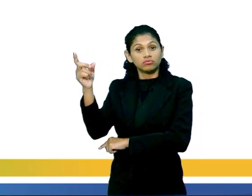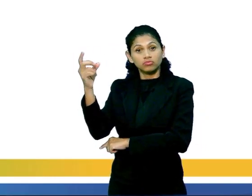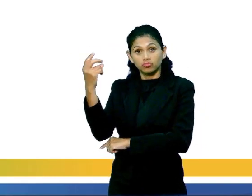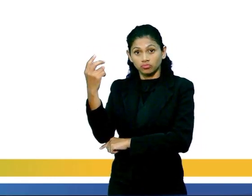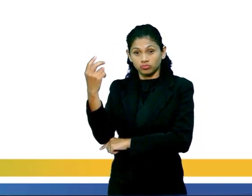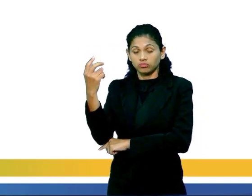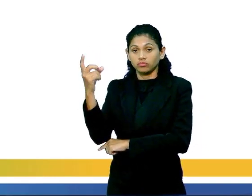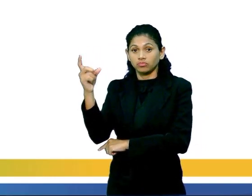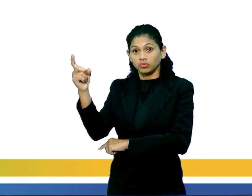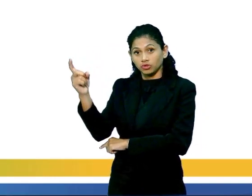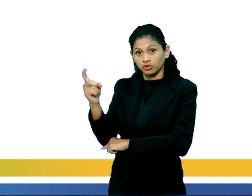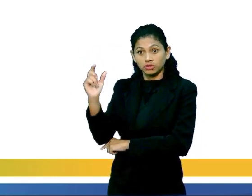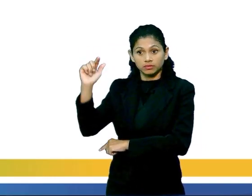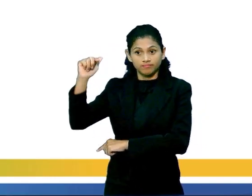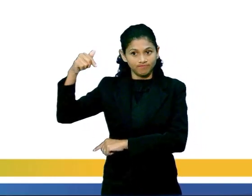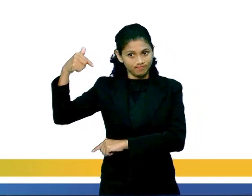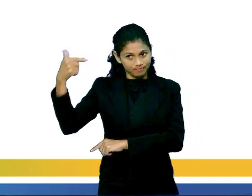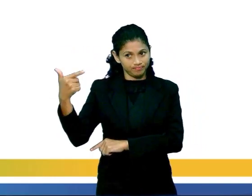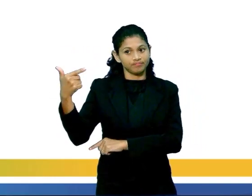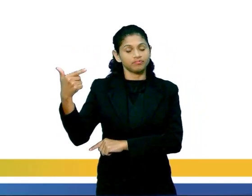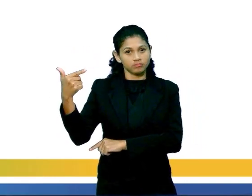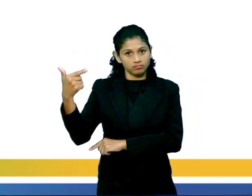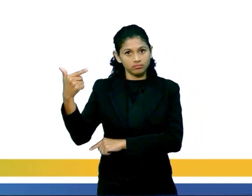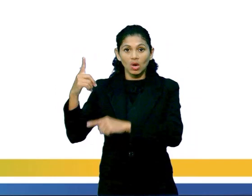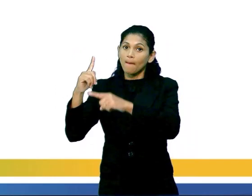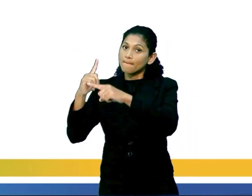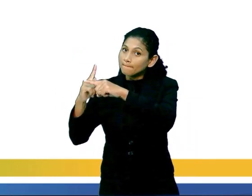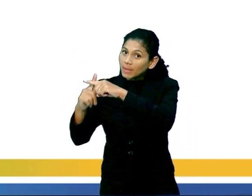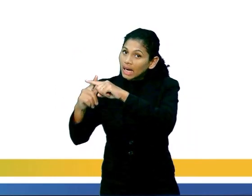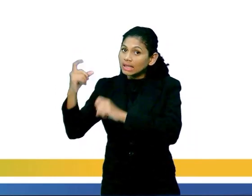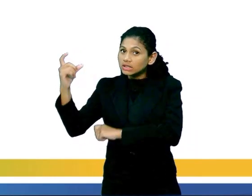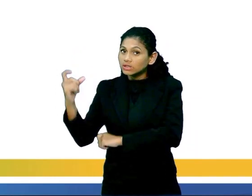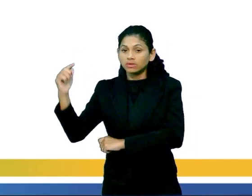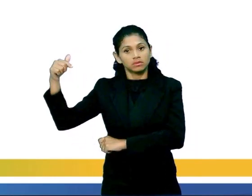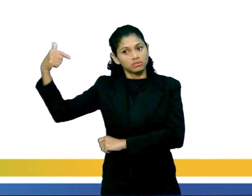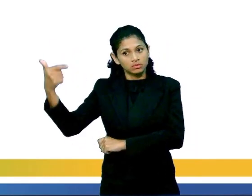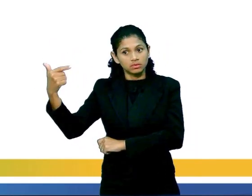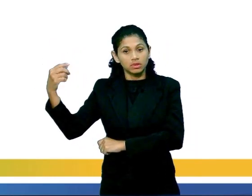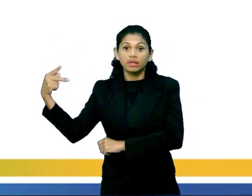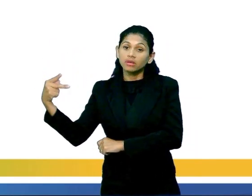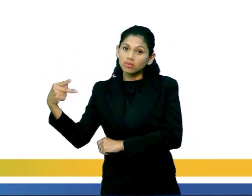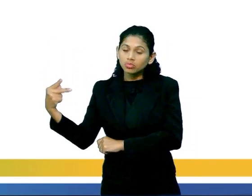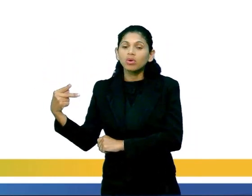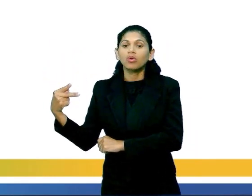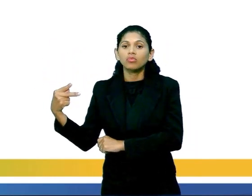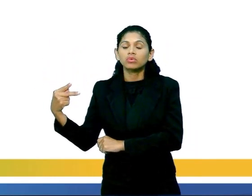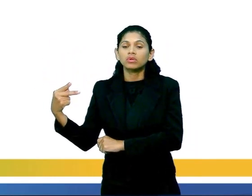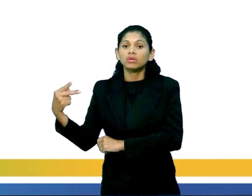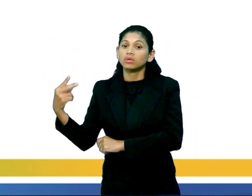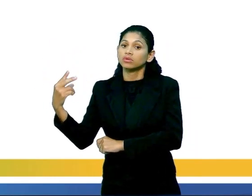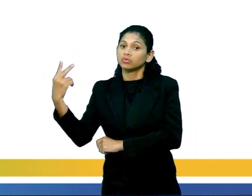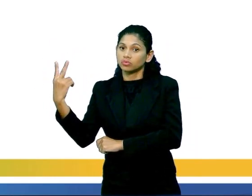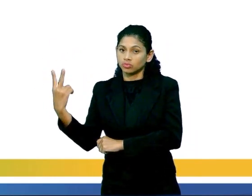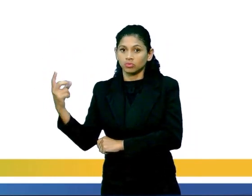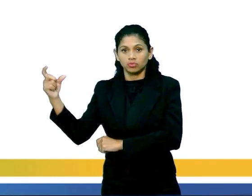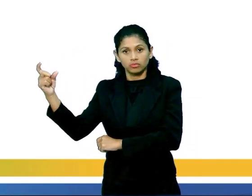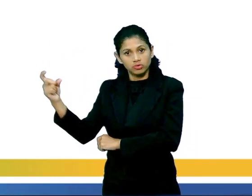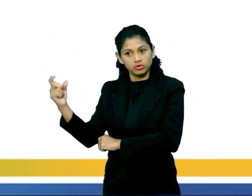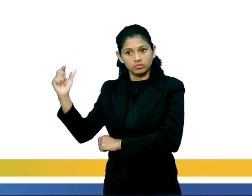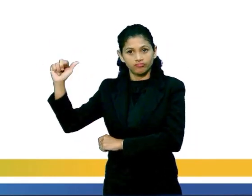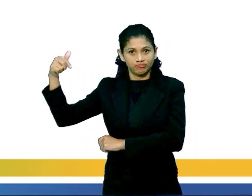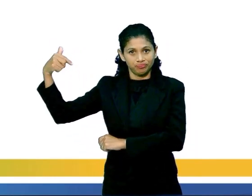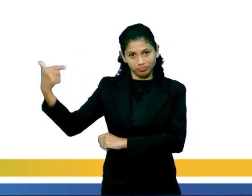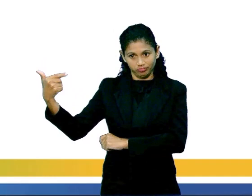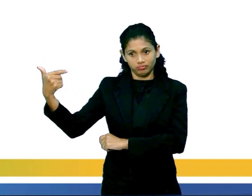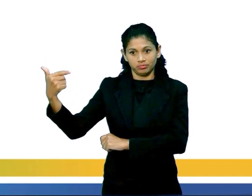quadrados. Isso já é a soma das duas colunas, da área das duas colunas que nós vimos na imagem